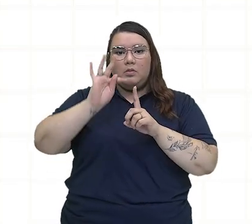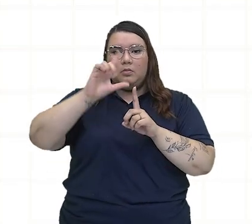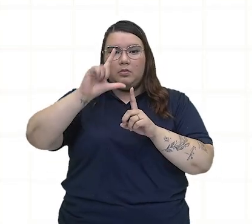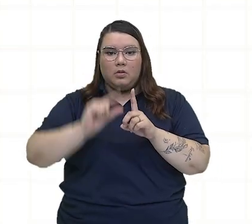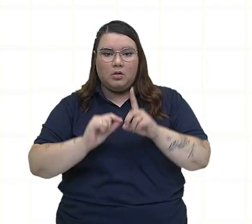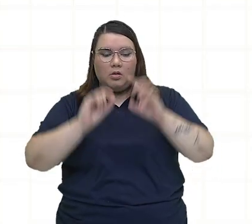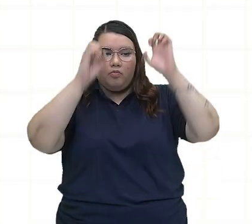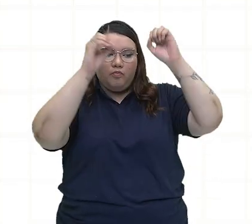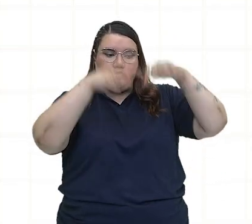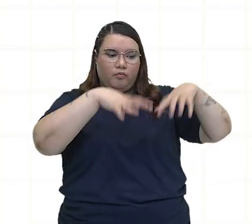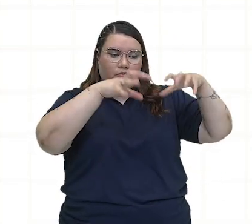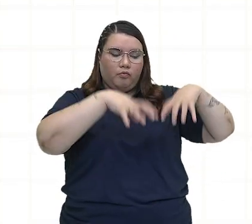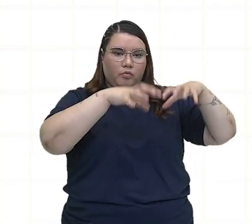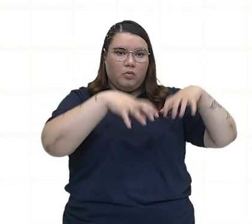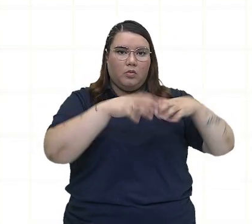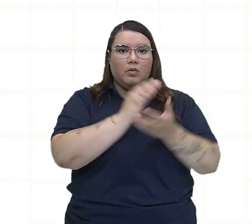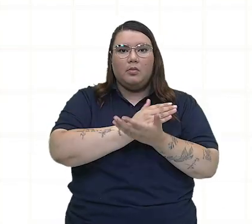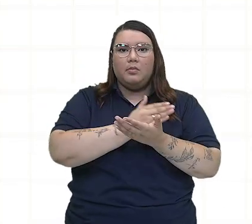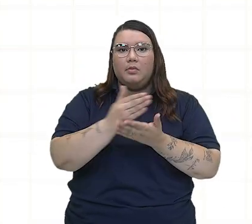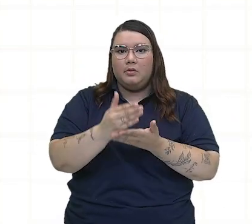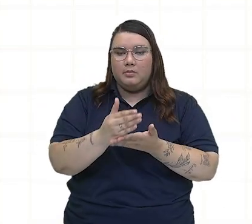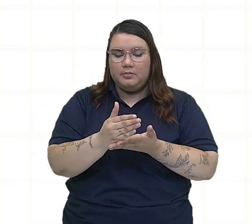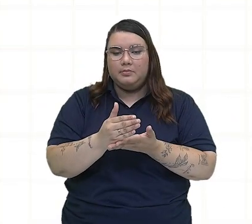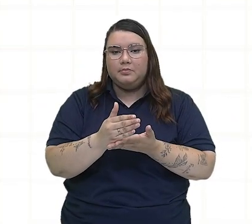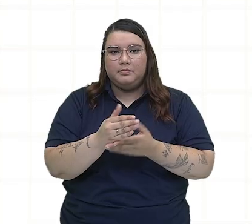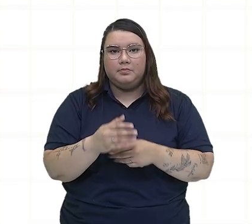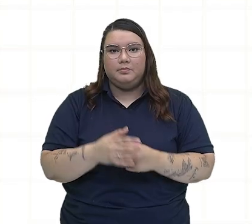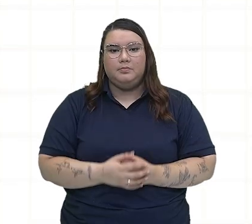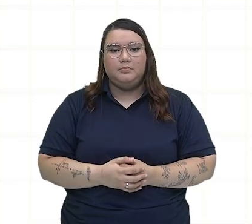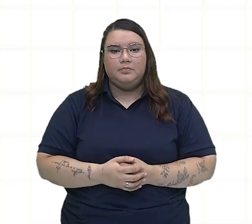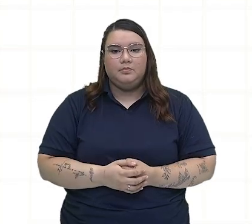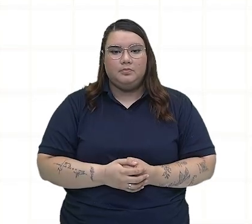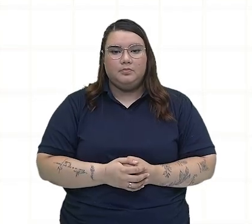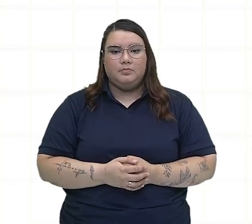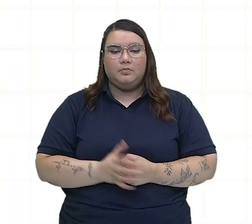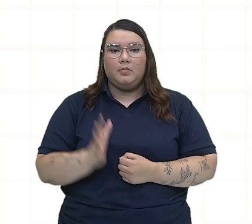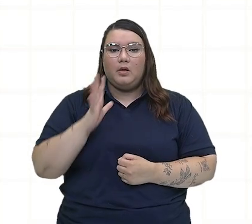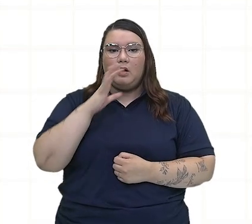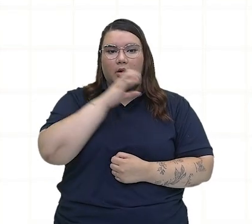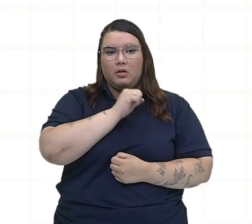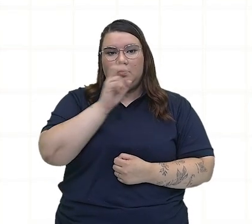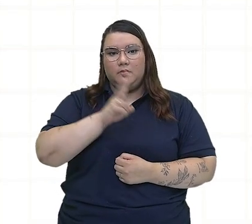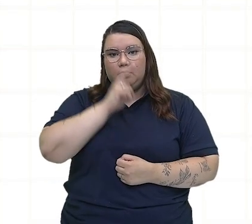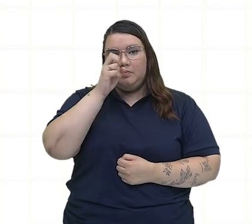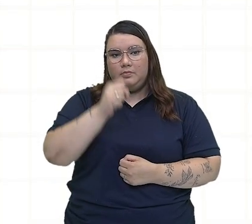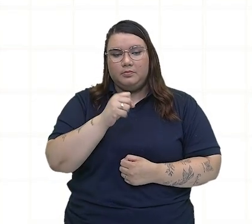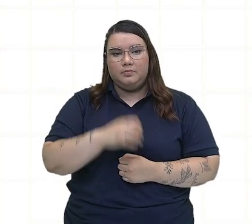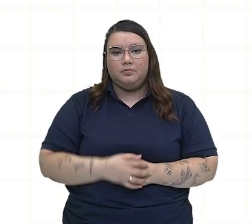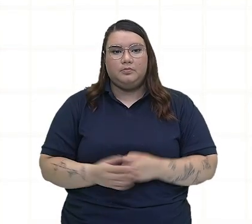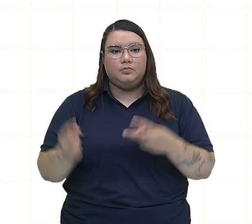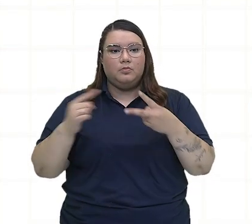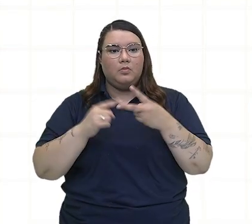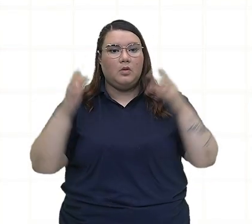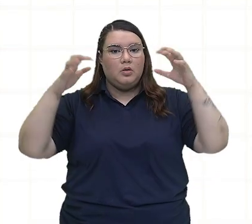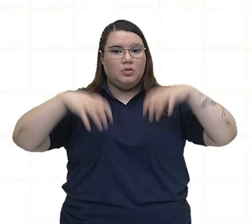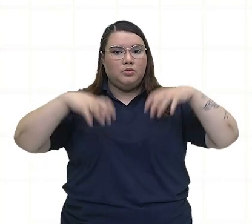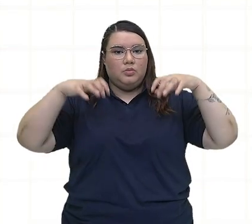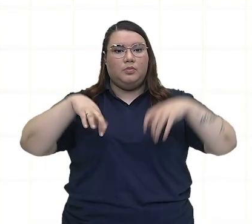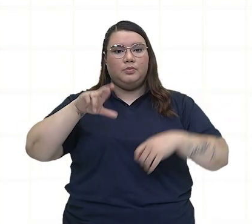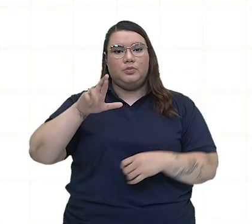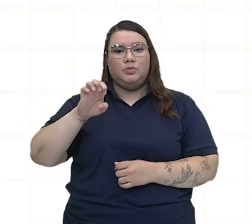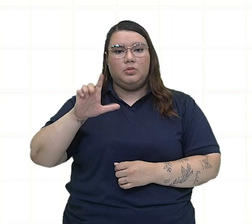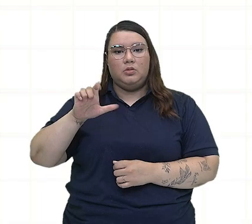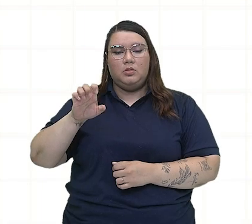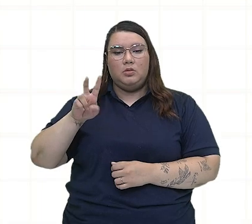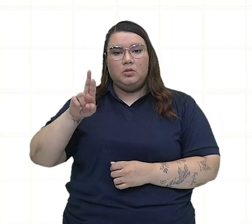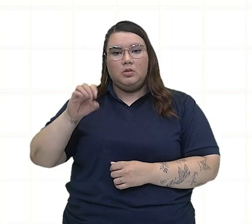baixa e aí acaba tendo essa chuva convectiva, rápida e forte. Temos agora a chuva de